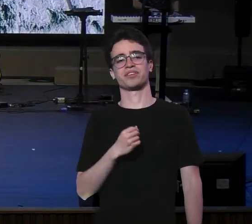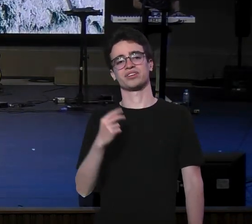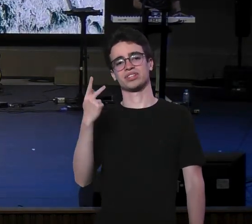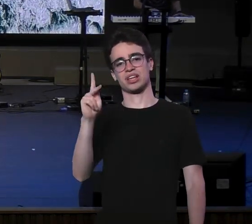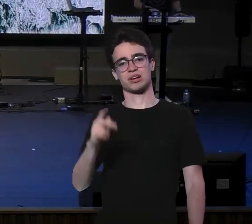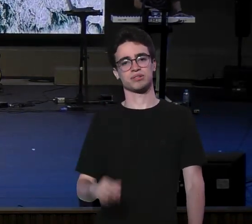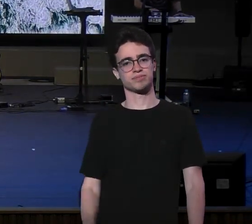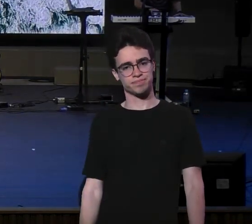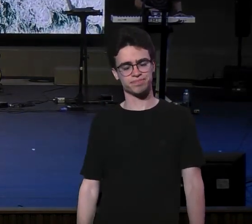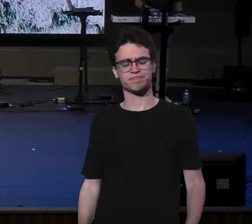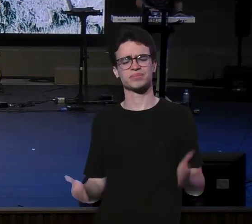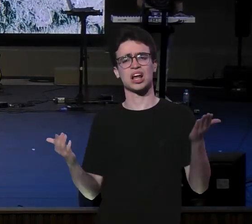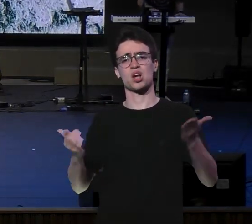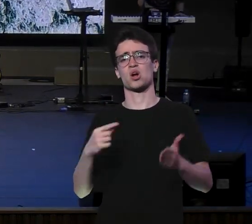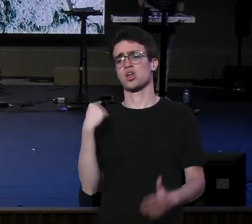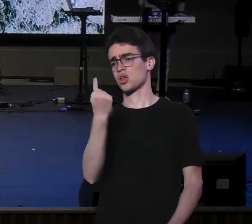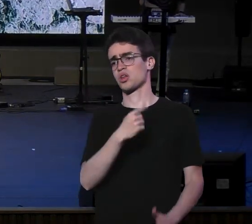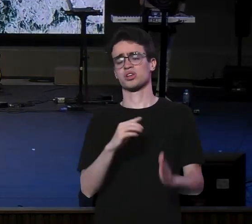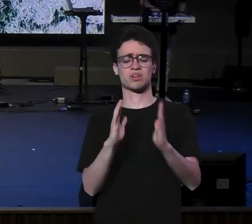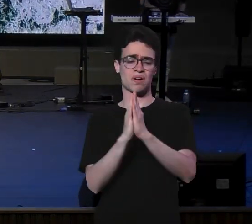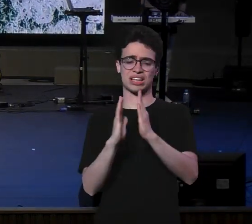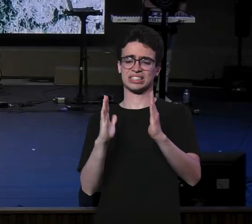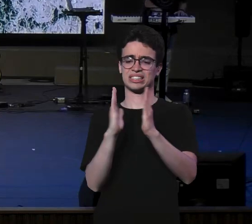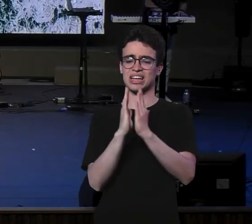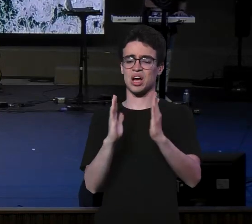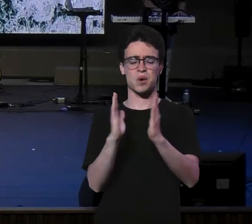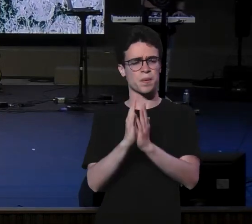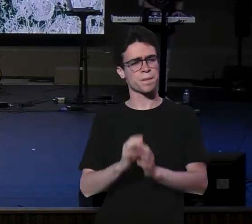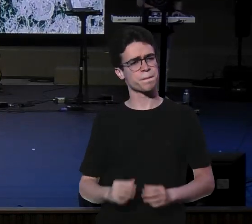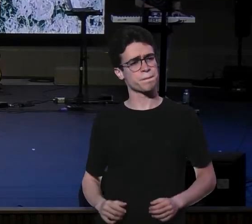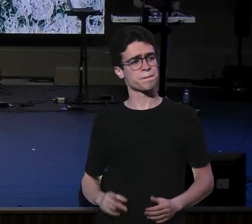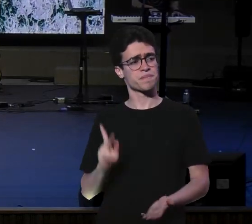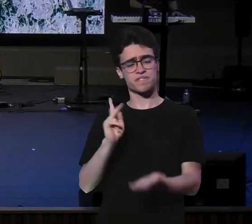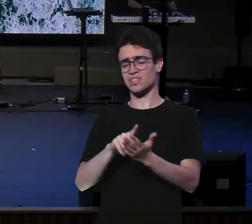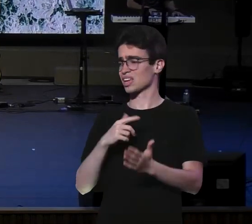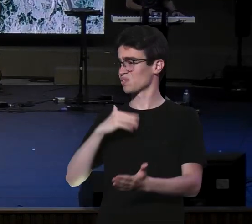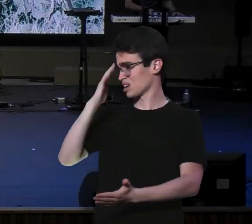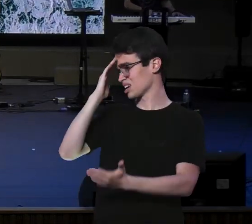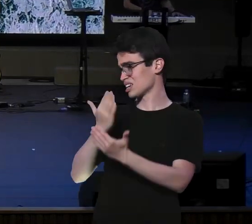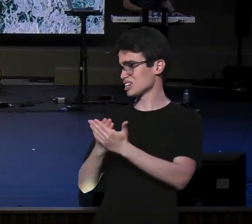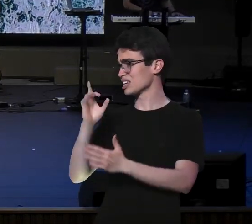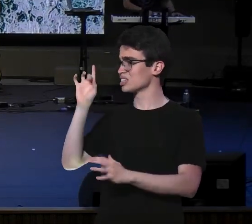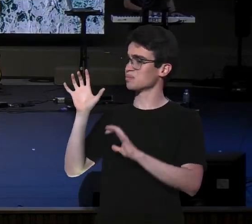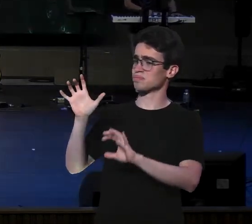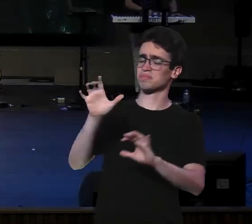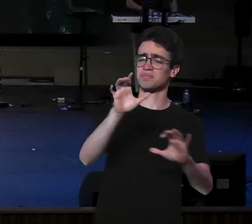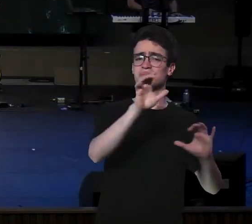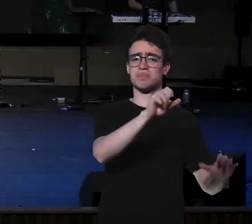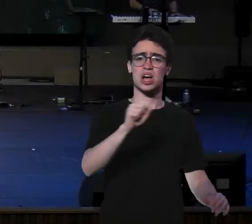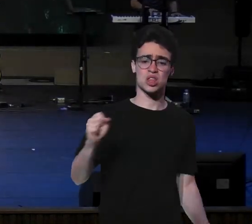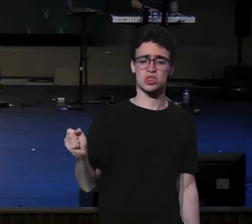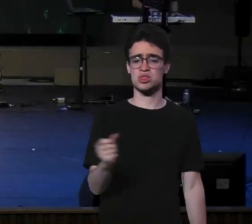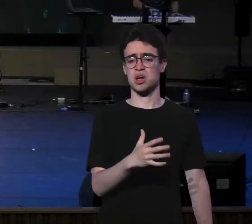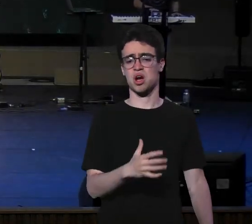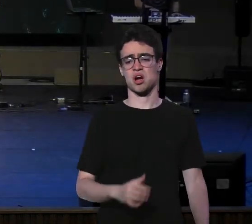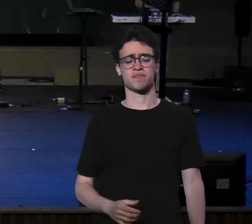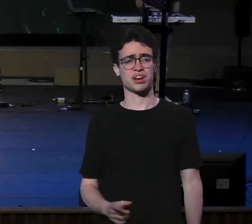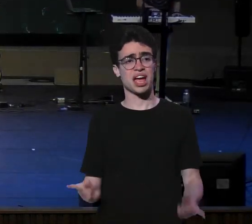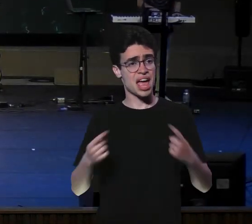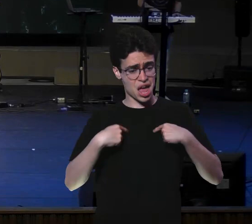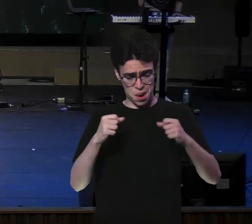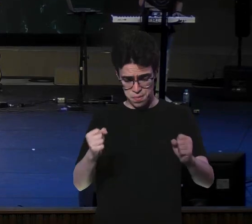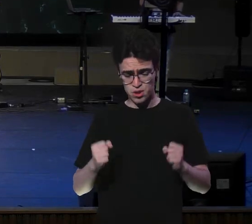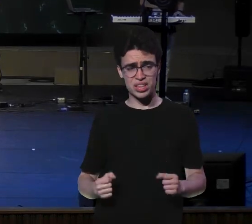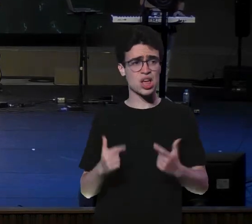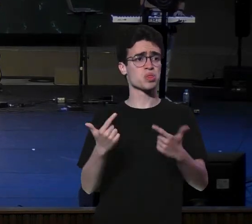Mas nós vamos orar agora. Porque eu creio que Deus quer fazer coisas novas. E o poder não está em mim, não